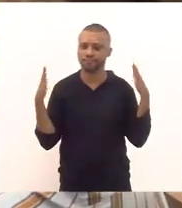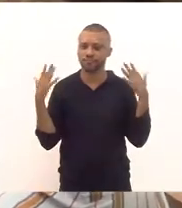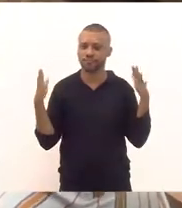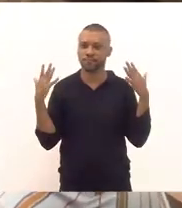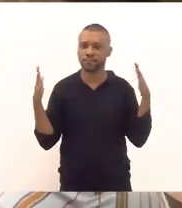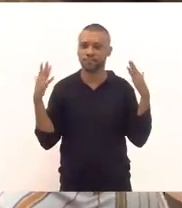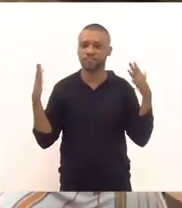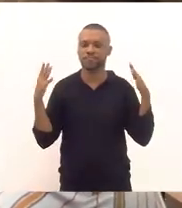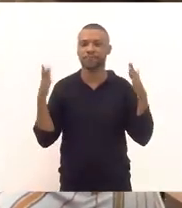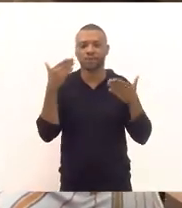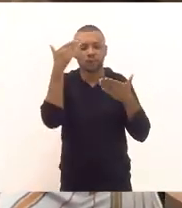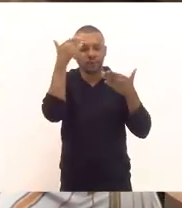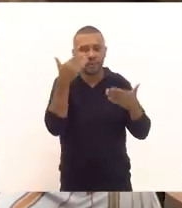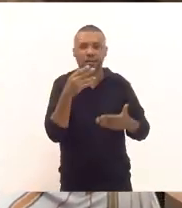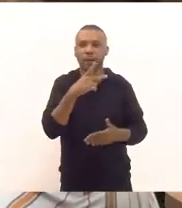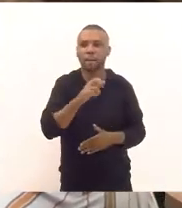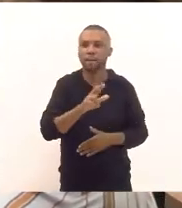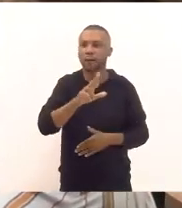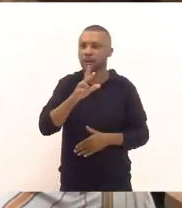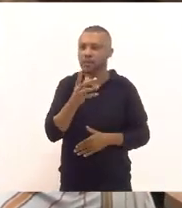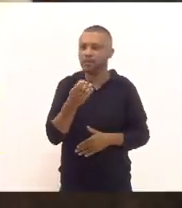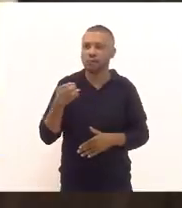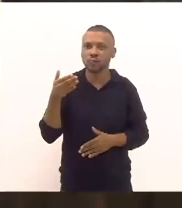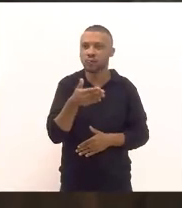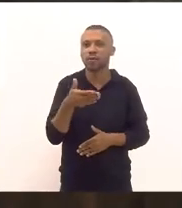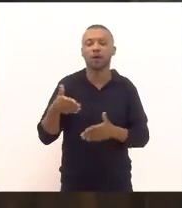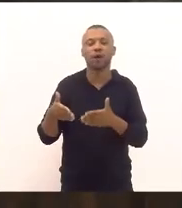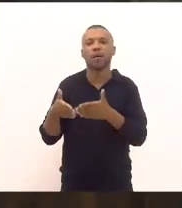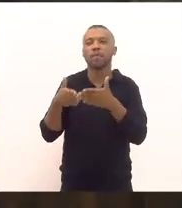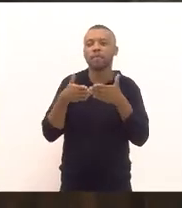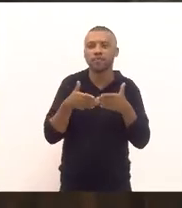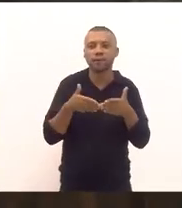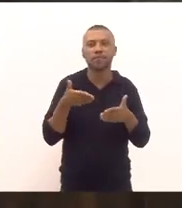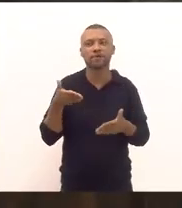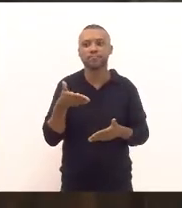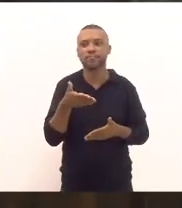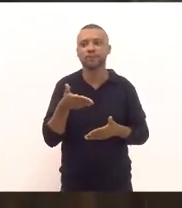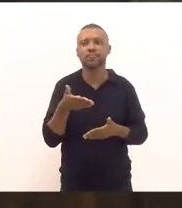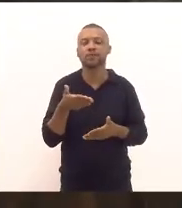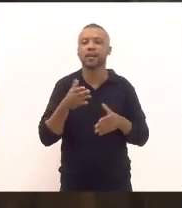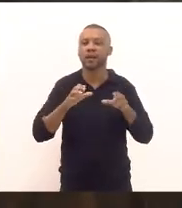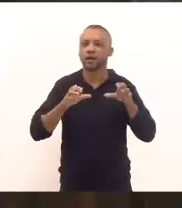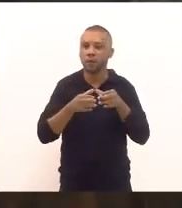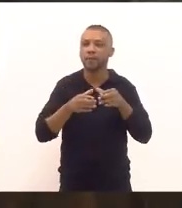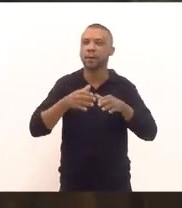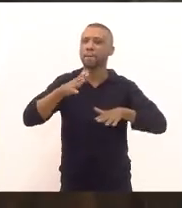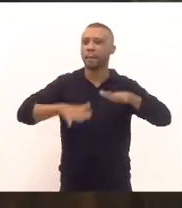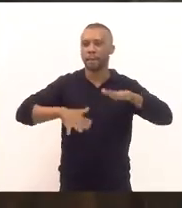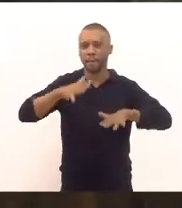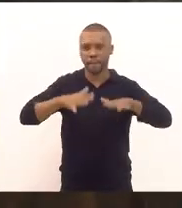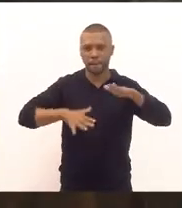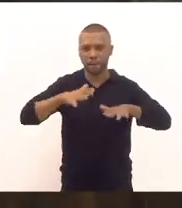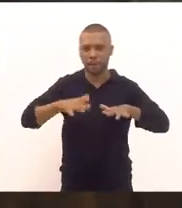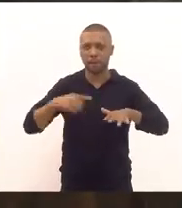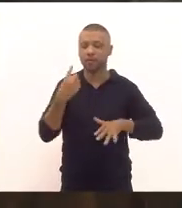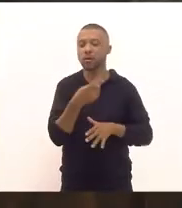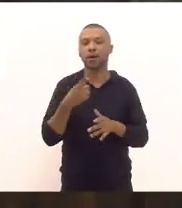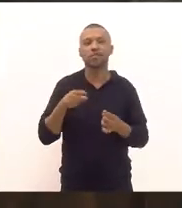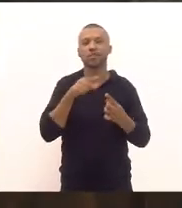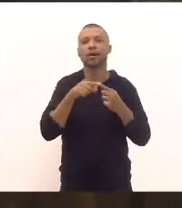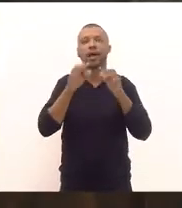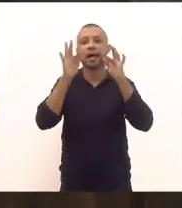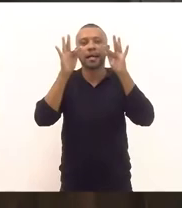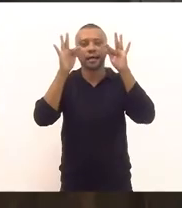é muito obrigada Paulinho por favor vai lá ver funfun para gente